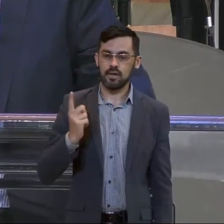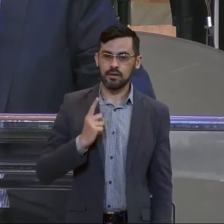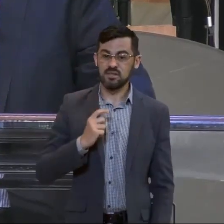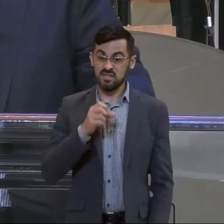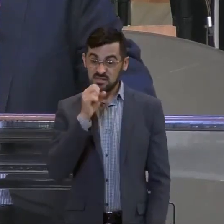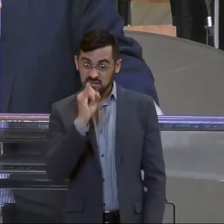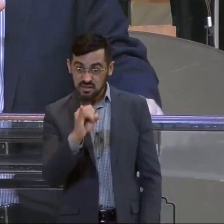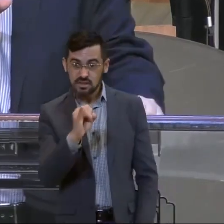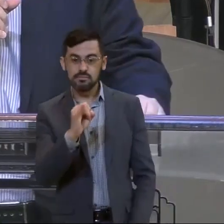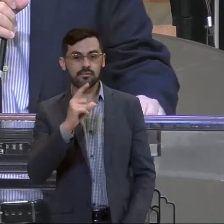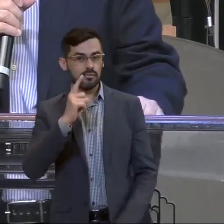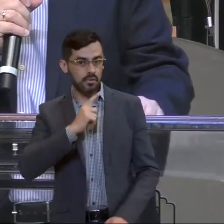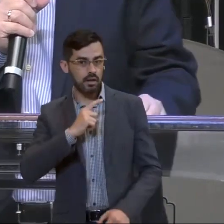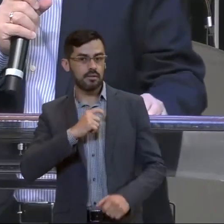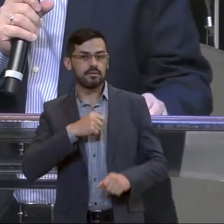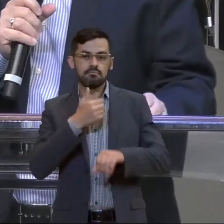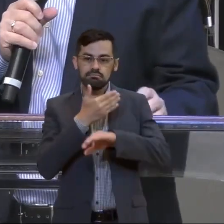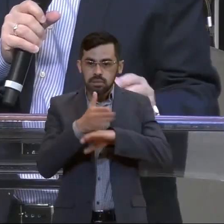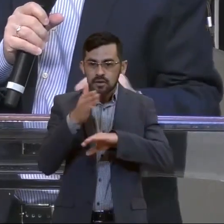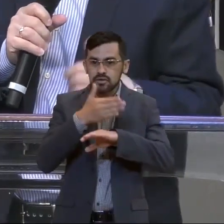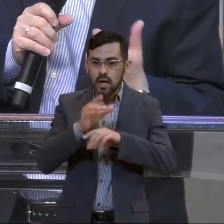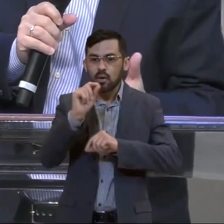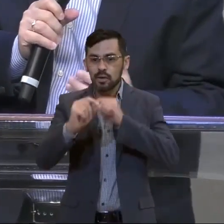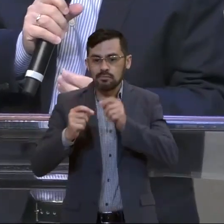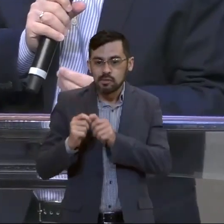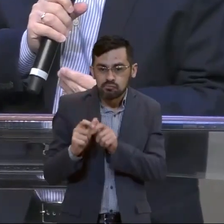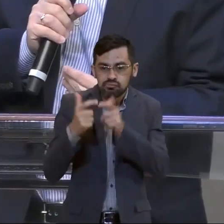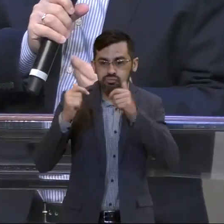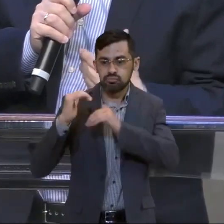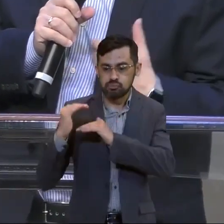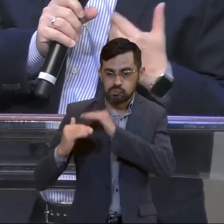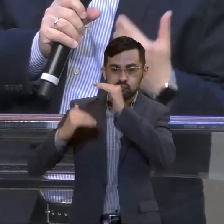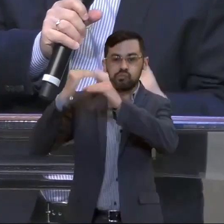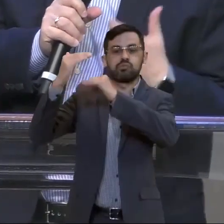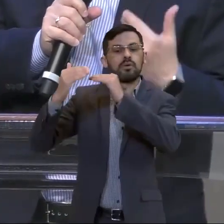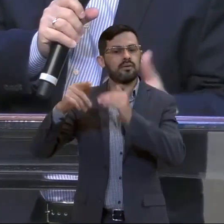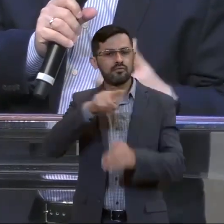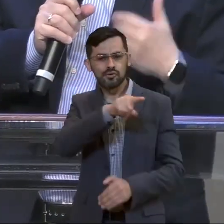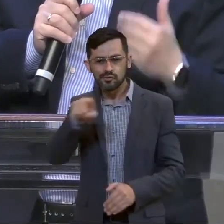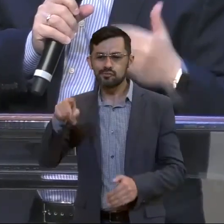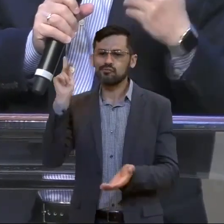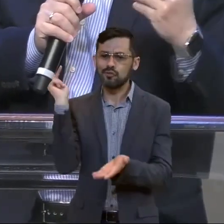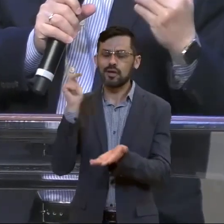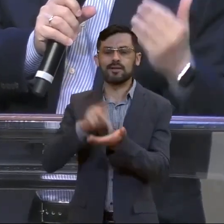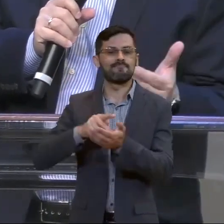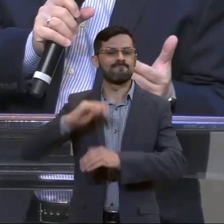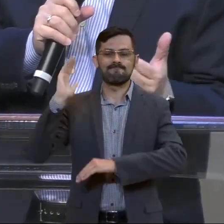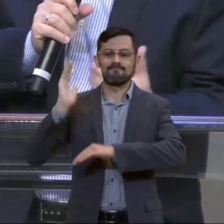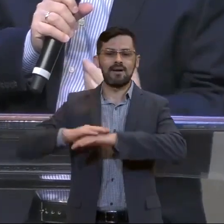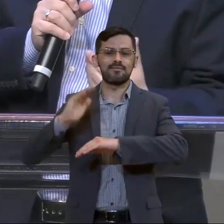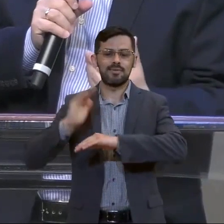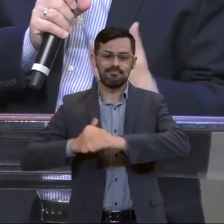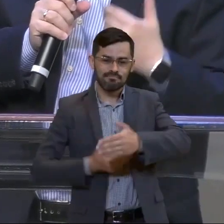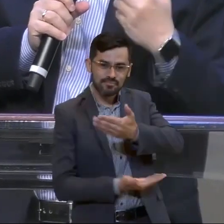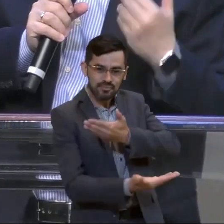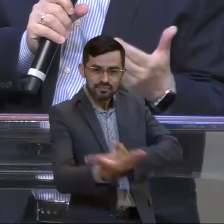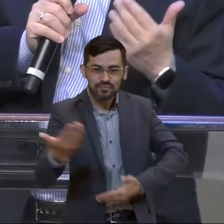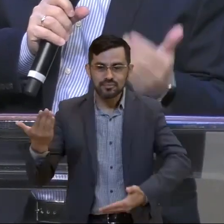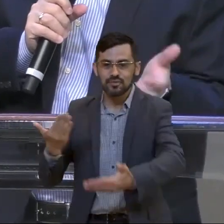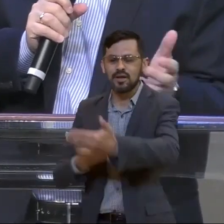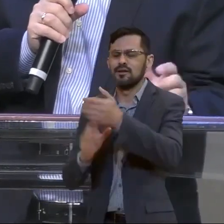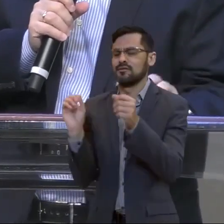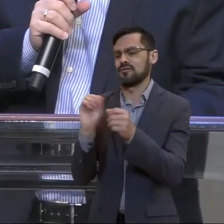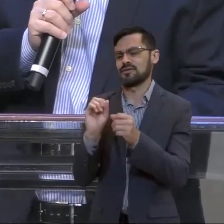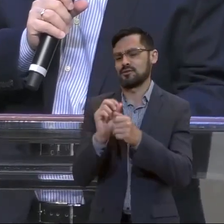Se vocês as tiverem e fizerem com que elas aumentem, serão cada vez mais ativos e produzirão